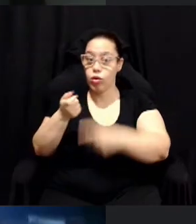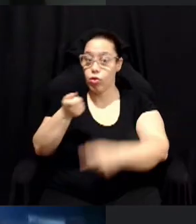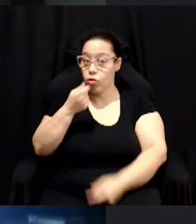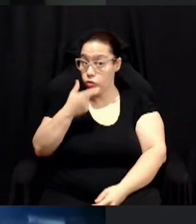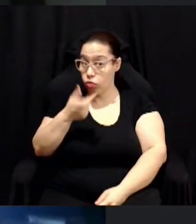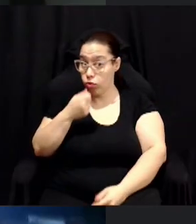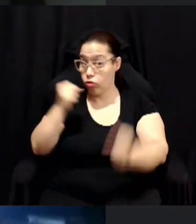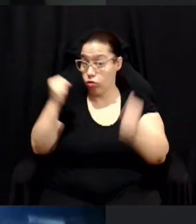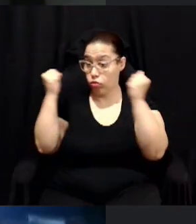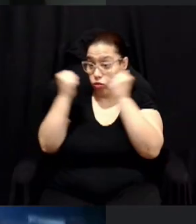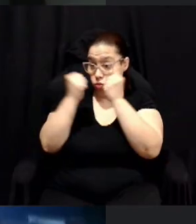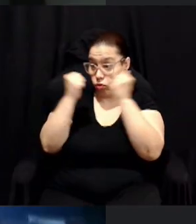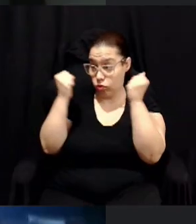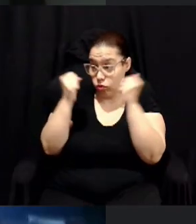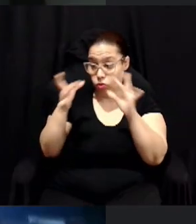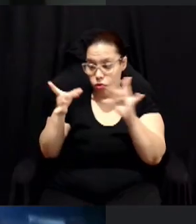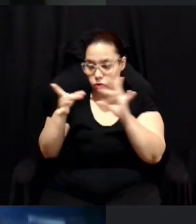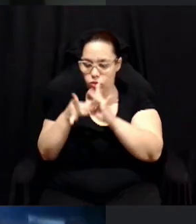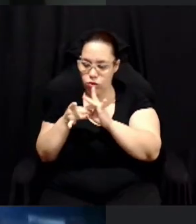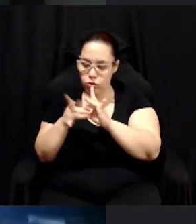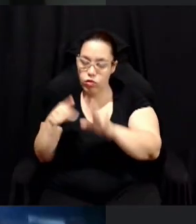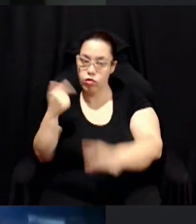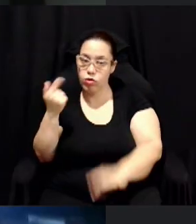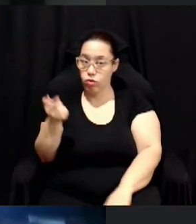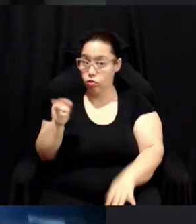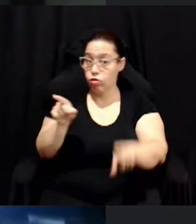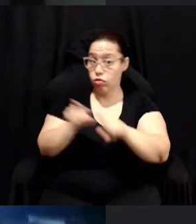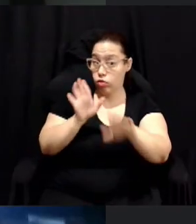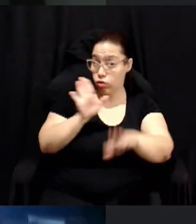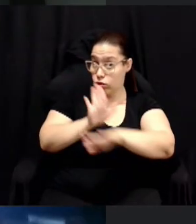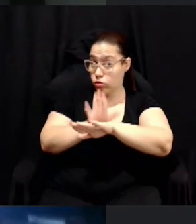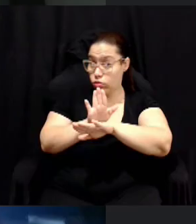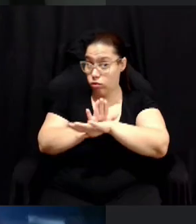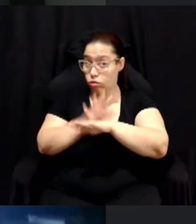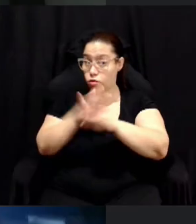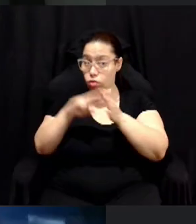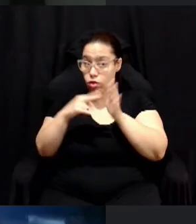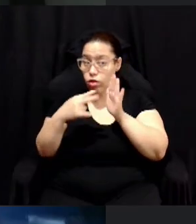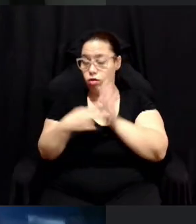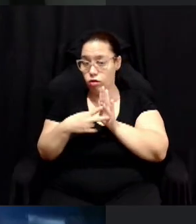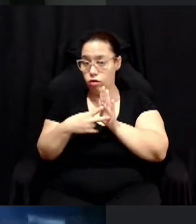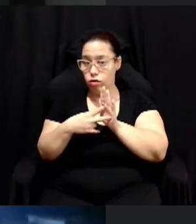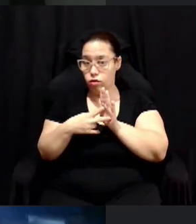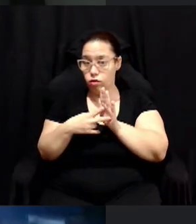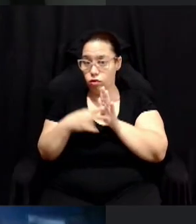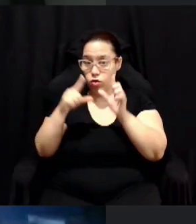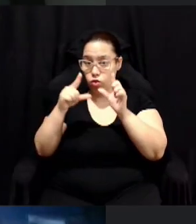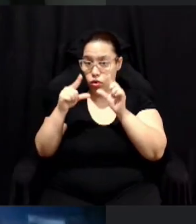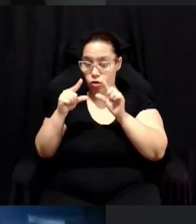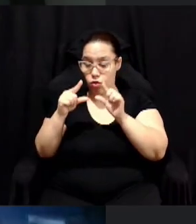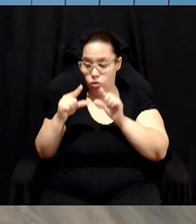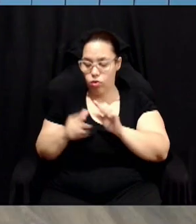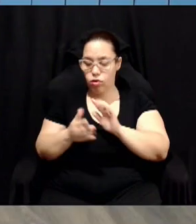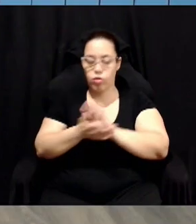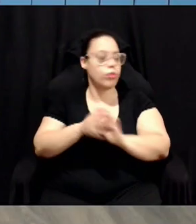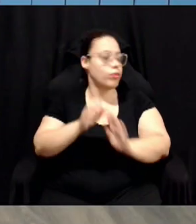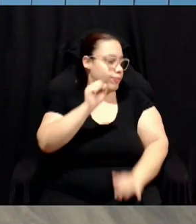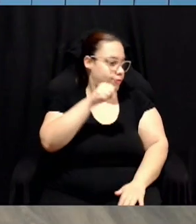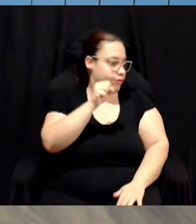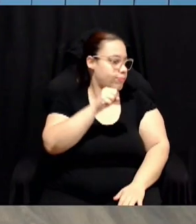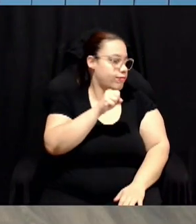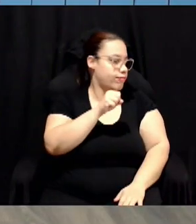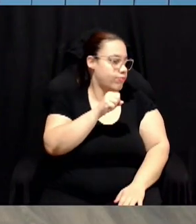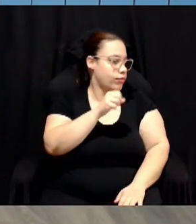física faz e as outras atividades também auxiliam é na postergar a evolução da doença. Exatamente o que o médico